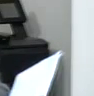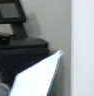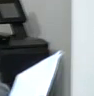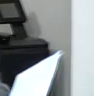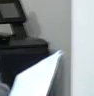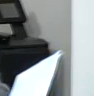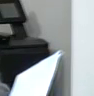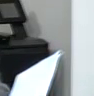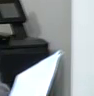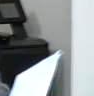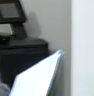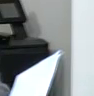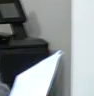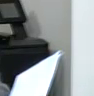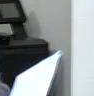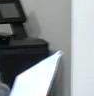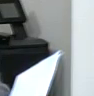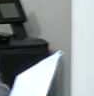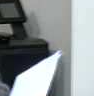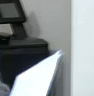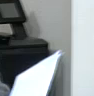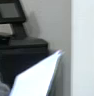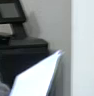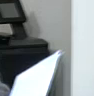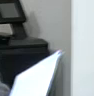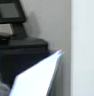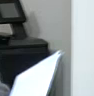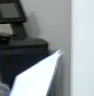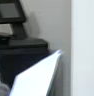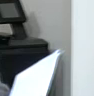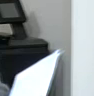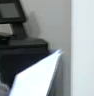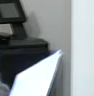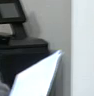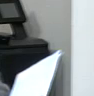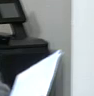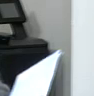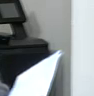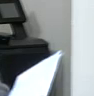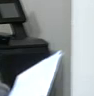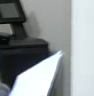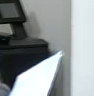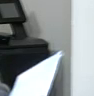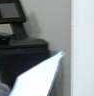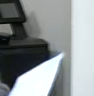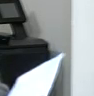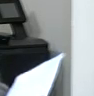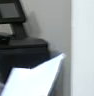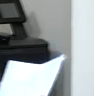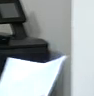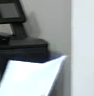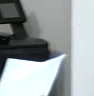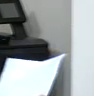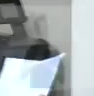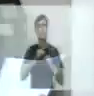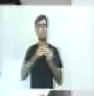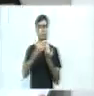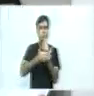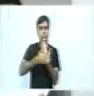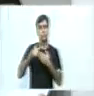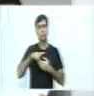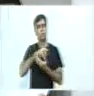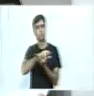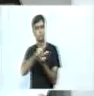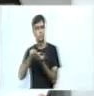refere-se até a data de 2/6/2016 e que nesta semana diversas outras vias já receberam